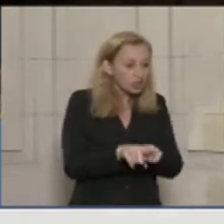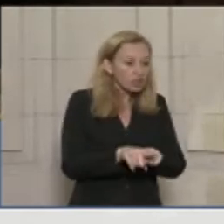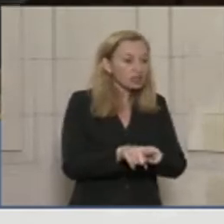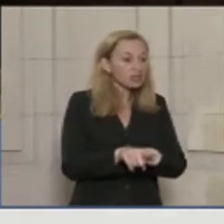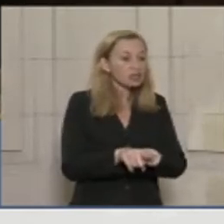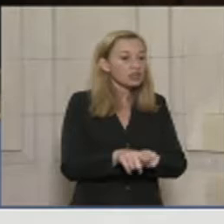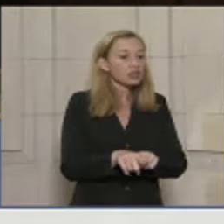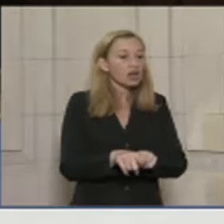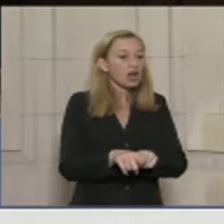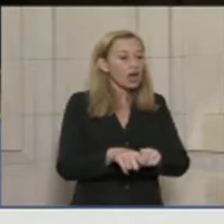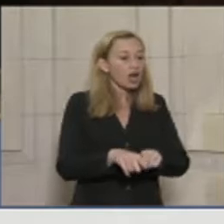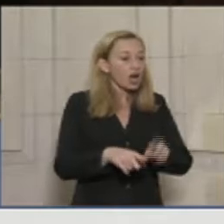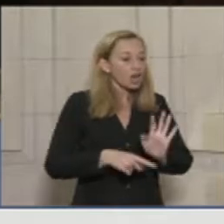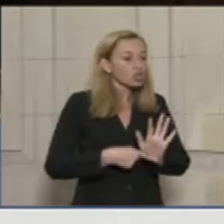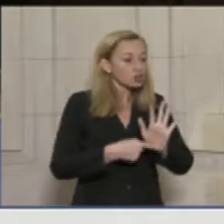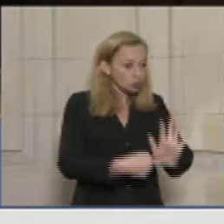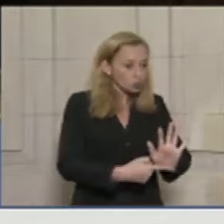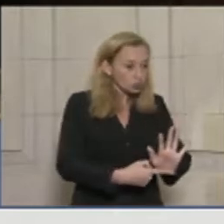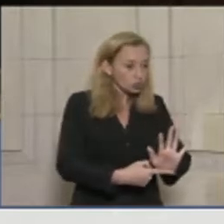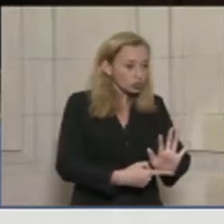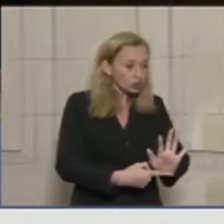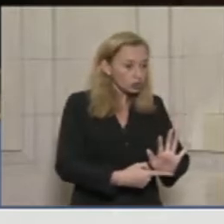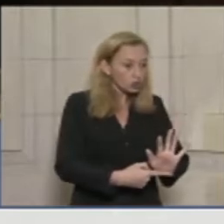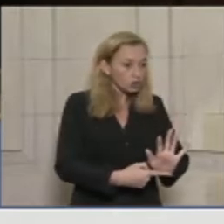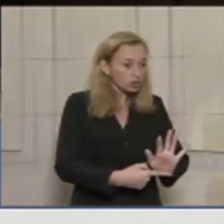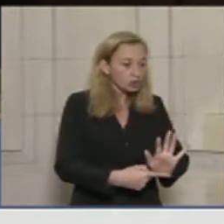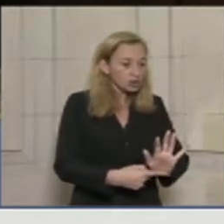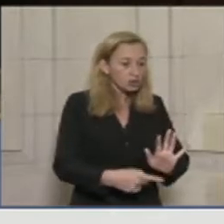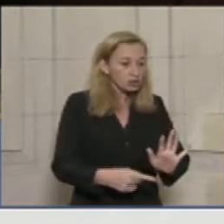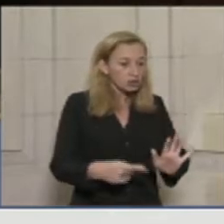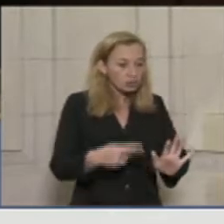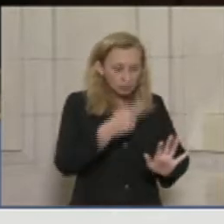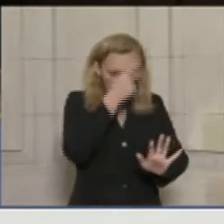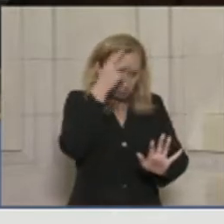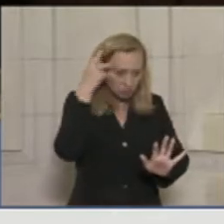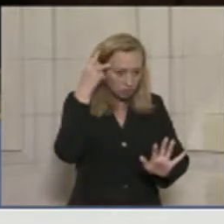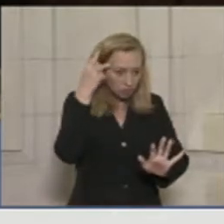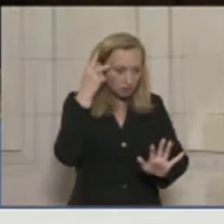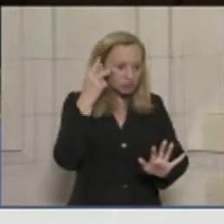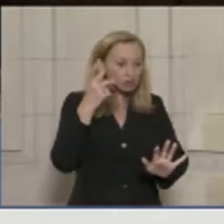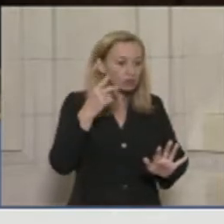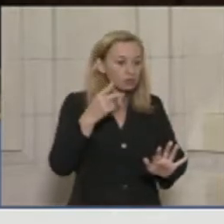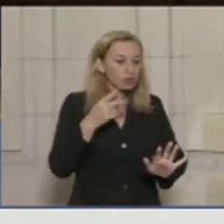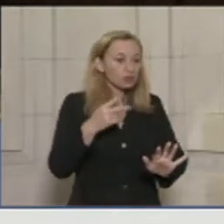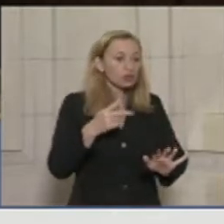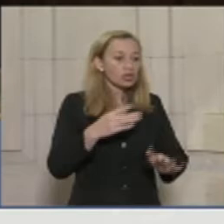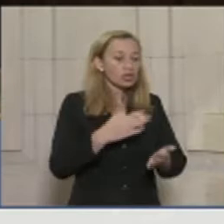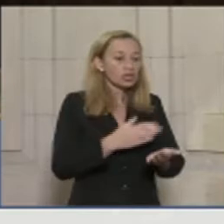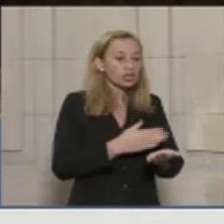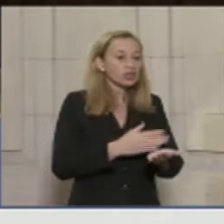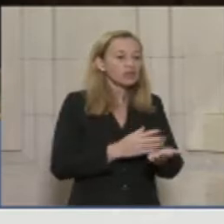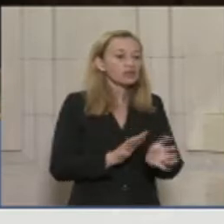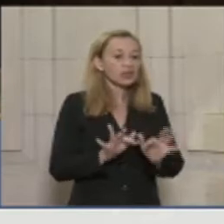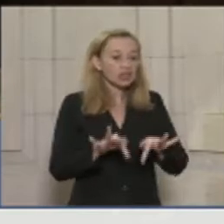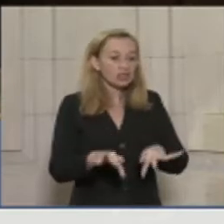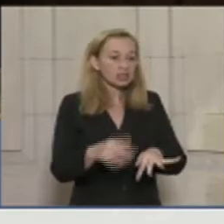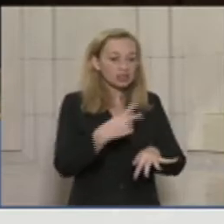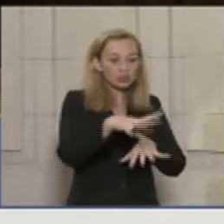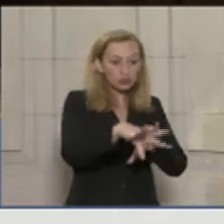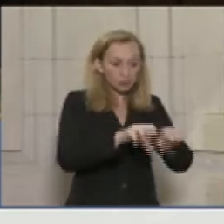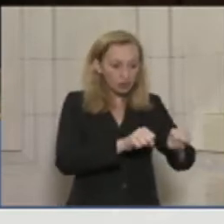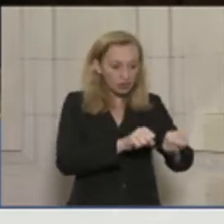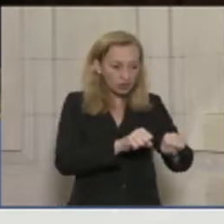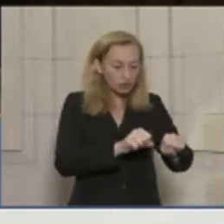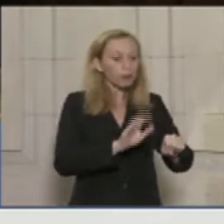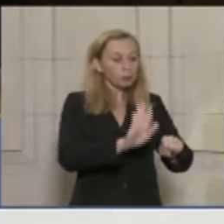aplicação para os licenciados em pedagogia, que eles estão sendo formados e precisam fazer a prática de ensino, o estágio e tudo mais. Então,